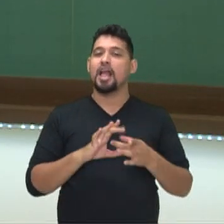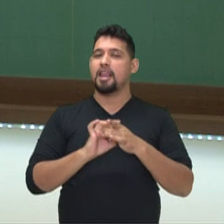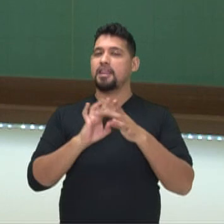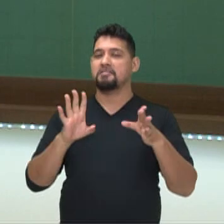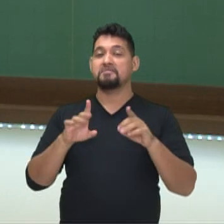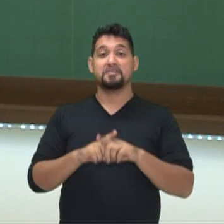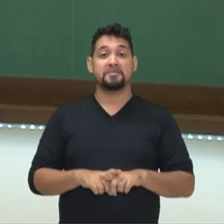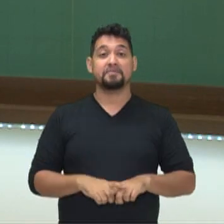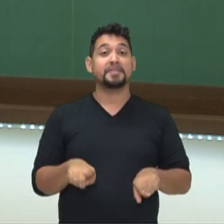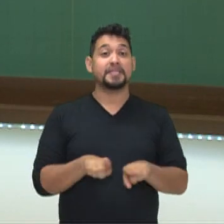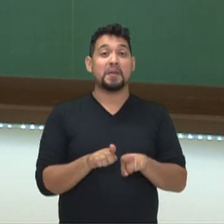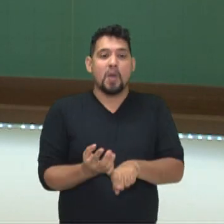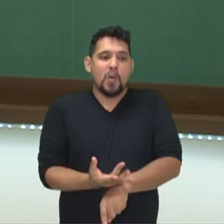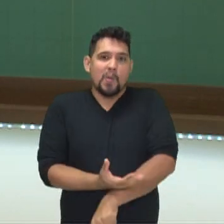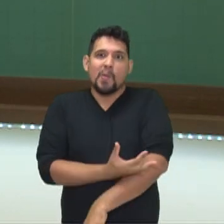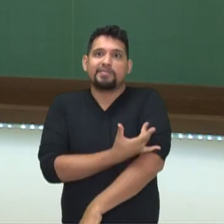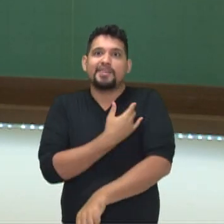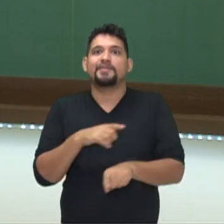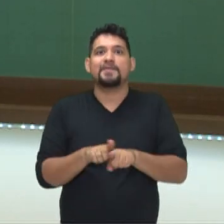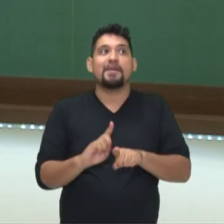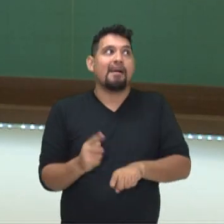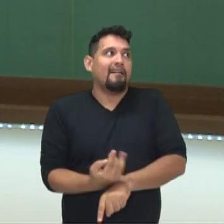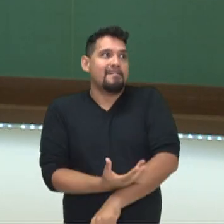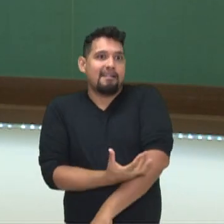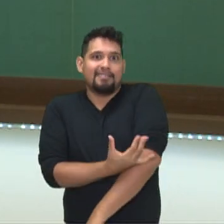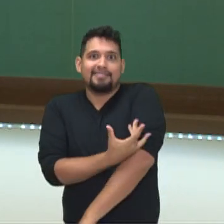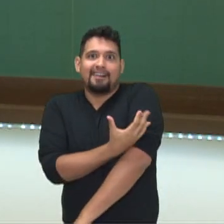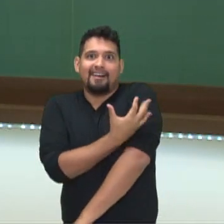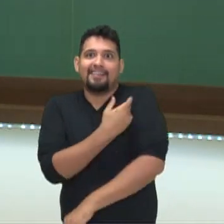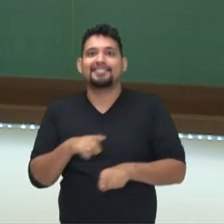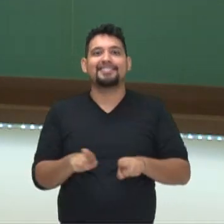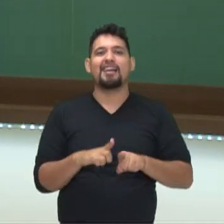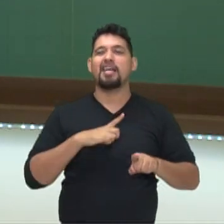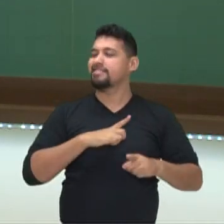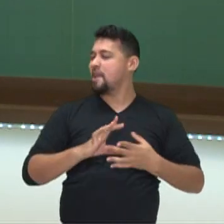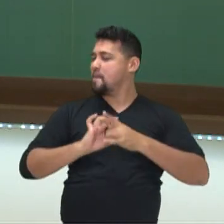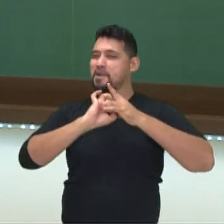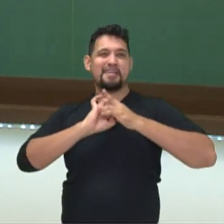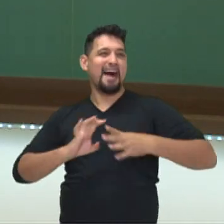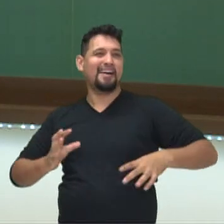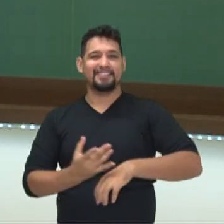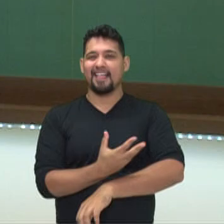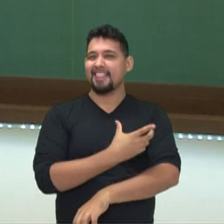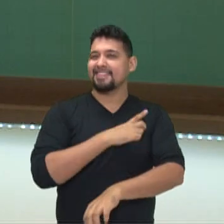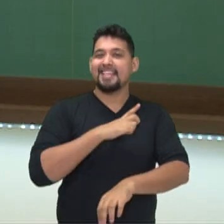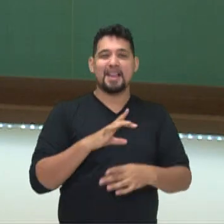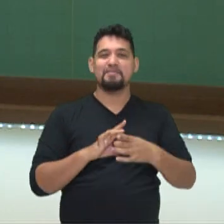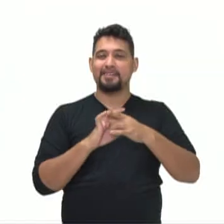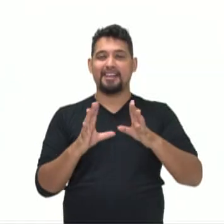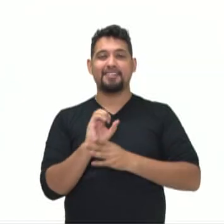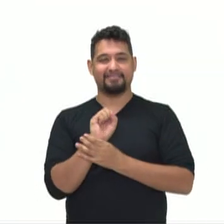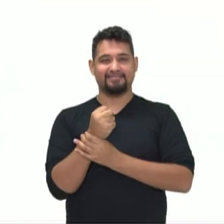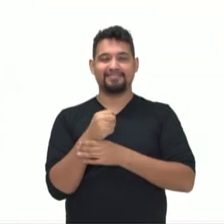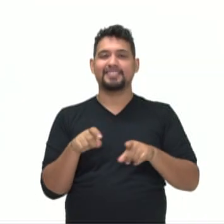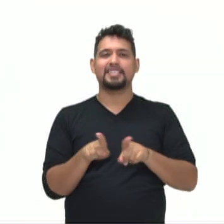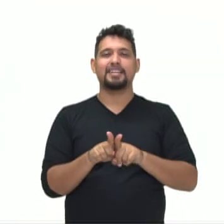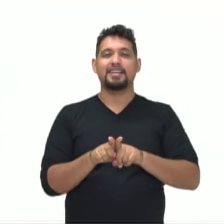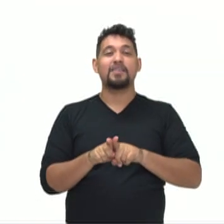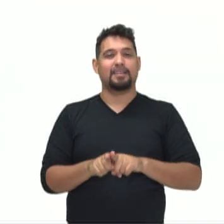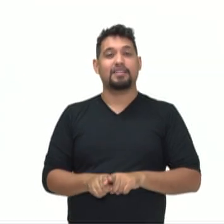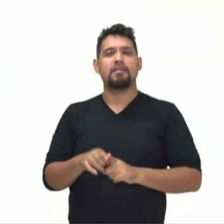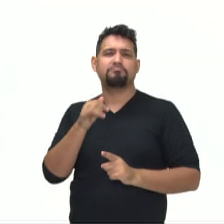liberdade. Emoção, como a gente fica emocionado quando ganha a liberdade, quando tem a liberdade garantida.